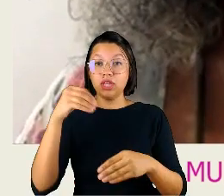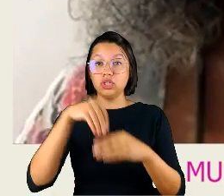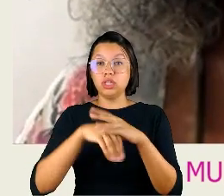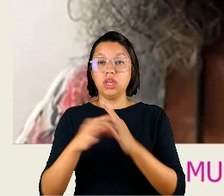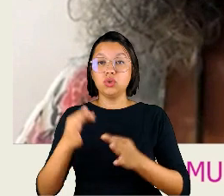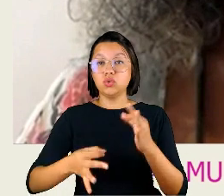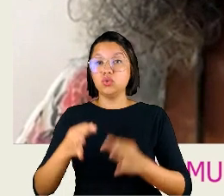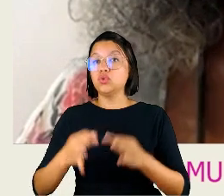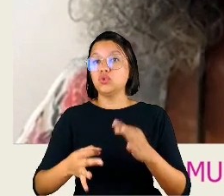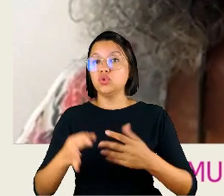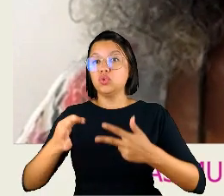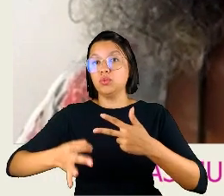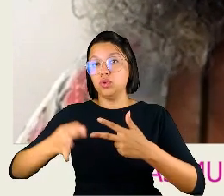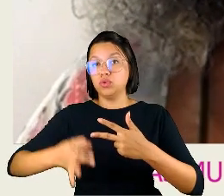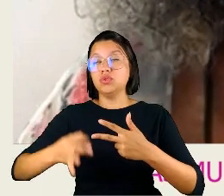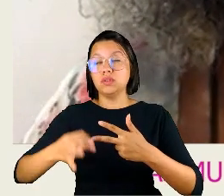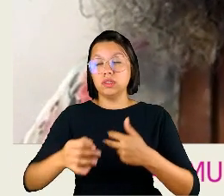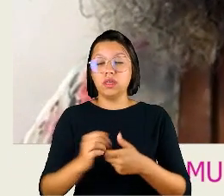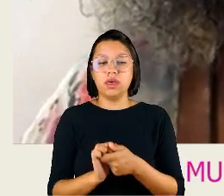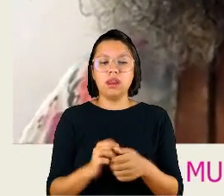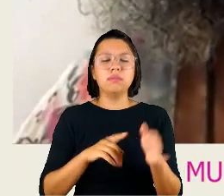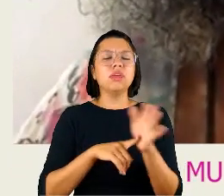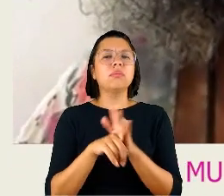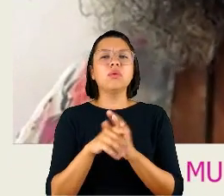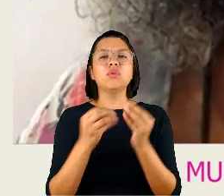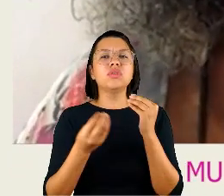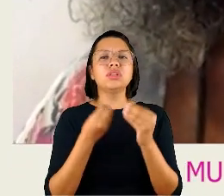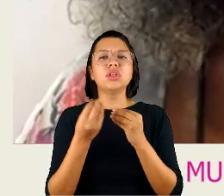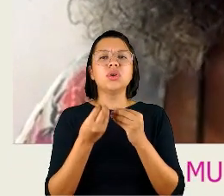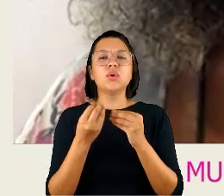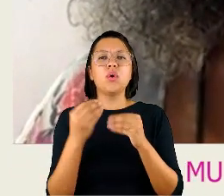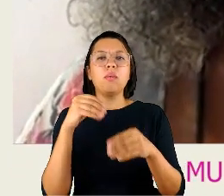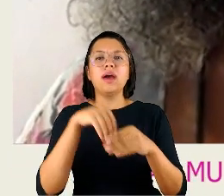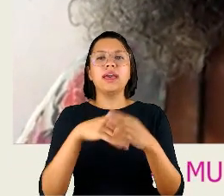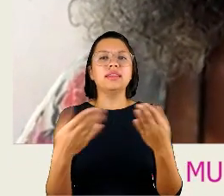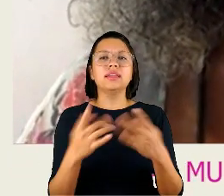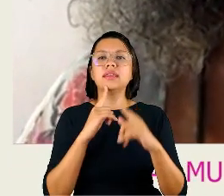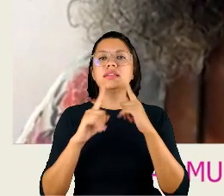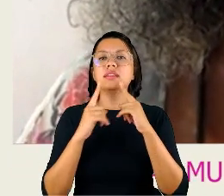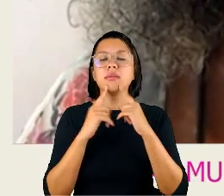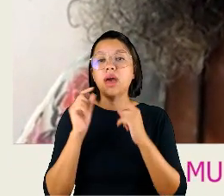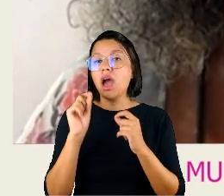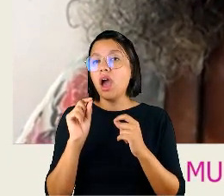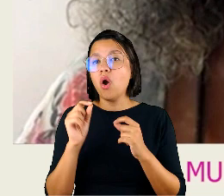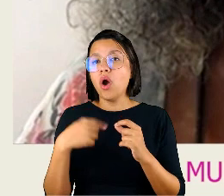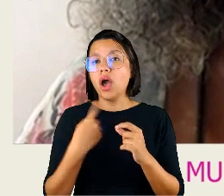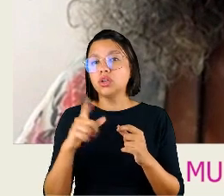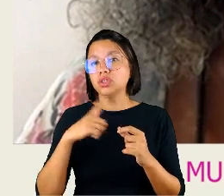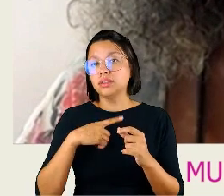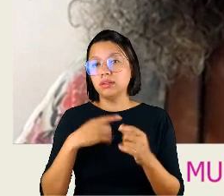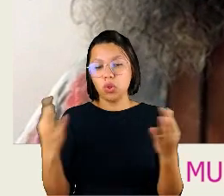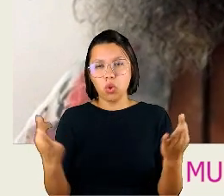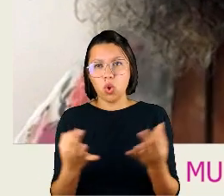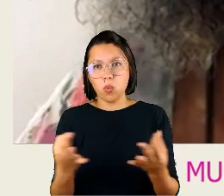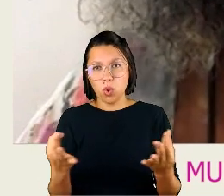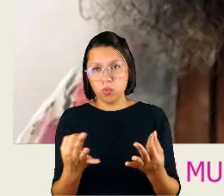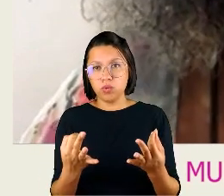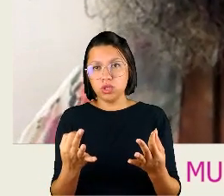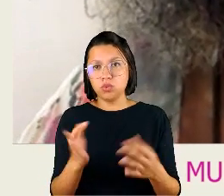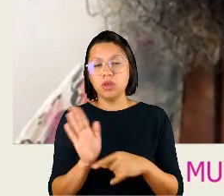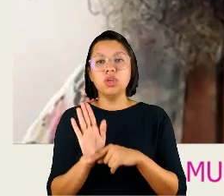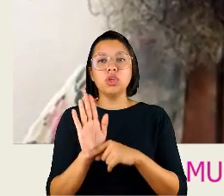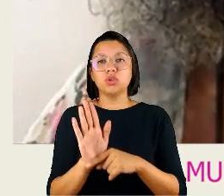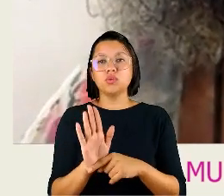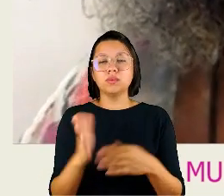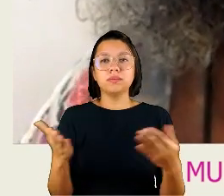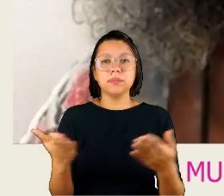Eu acho que a minha pergunta vai ser um pouco sobre como a gente entra nesse debate, o que a gente tem para nos aperfeiçoar e contribuir